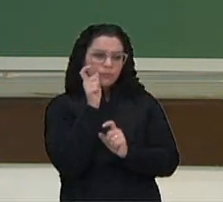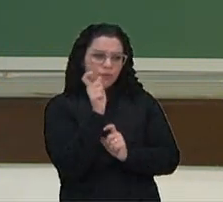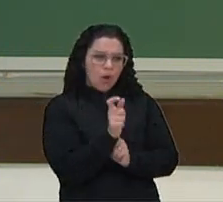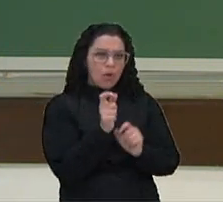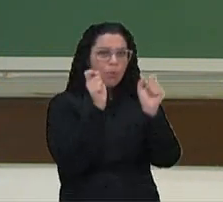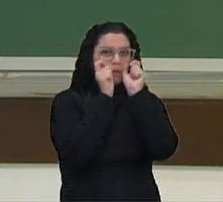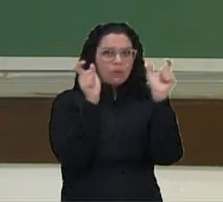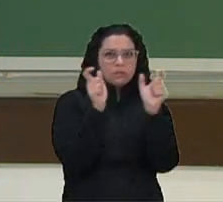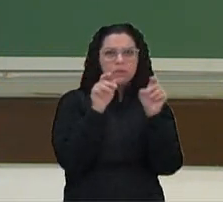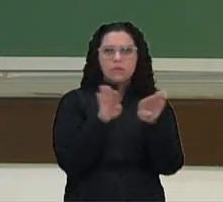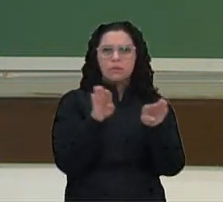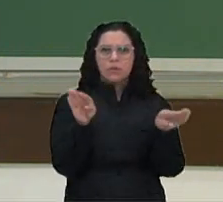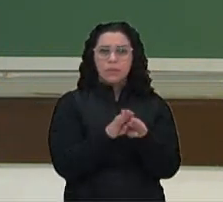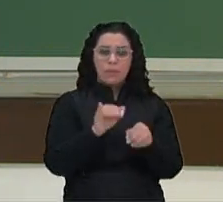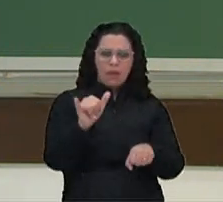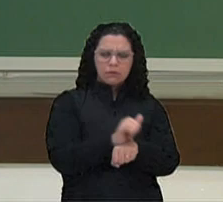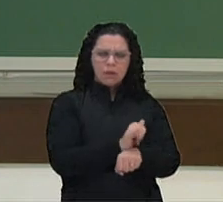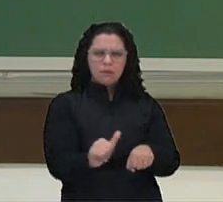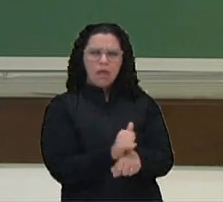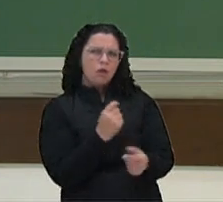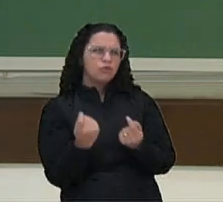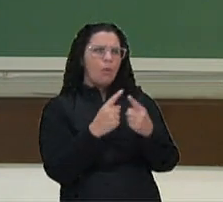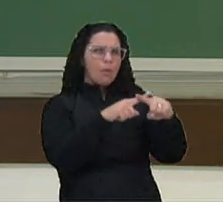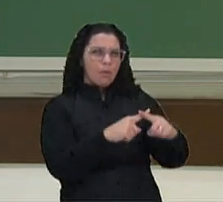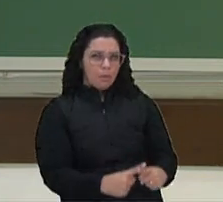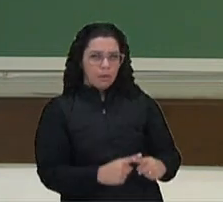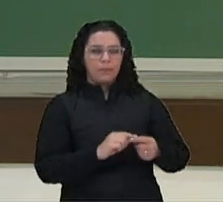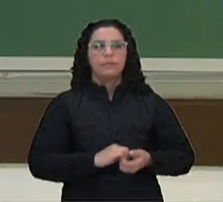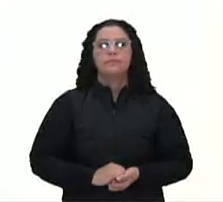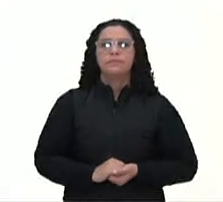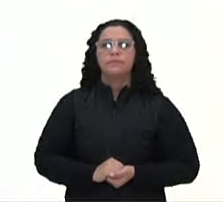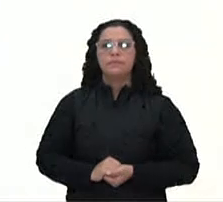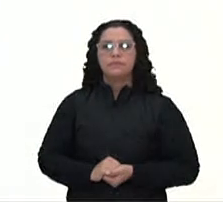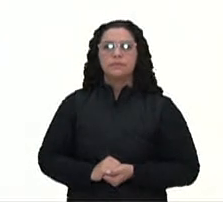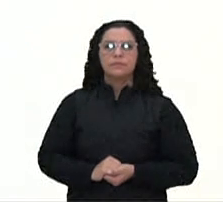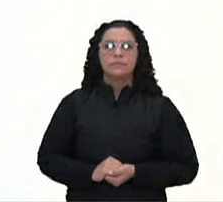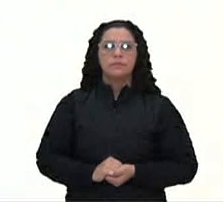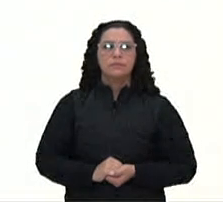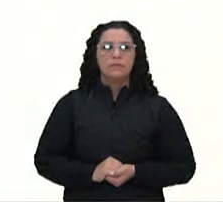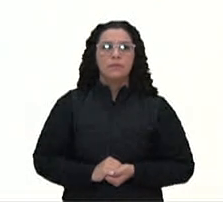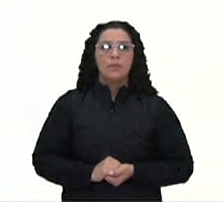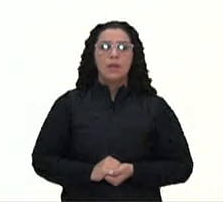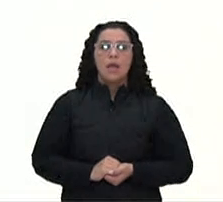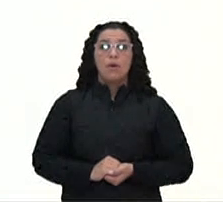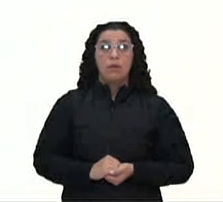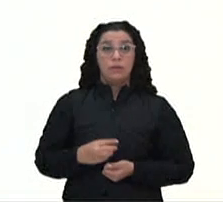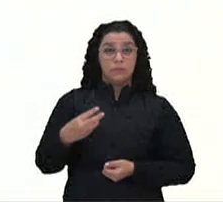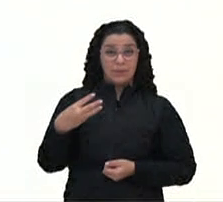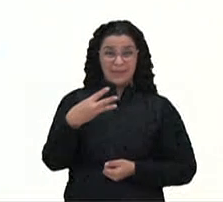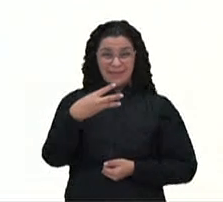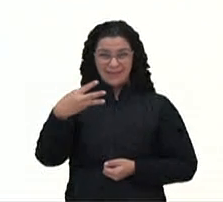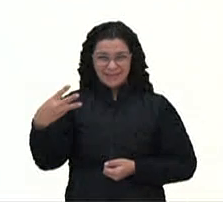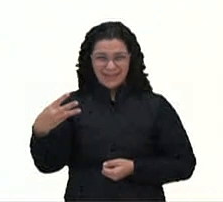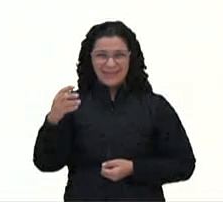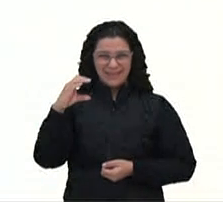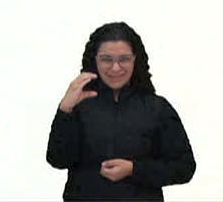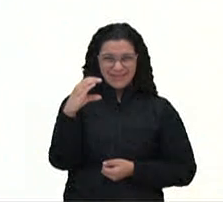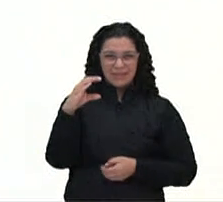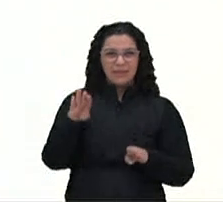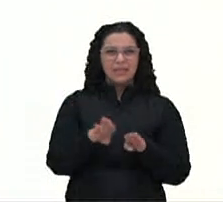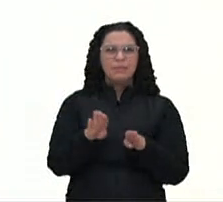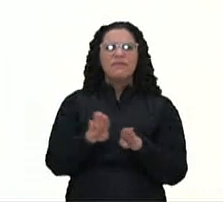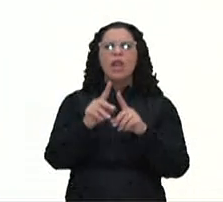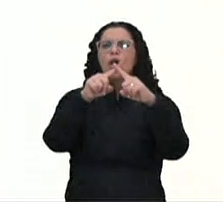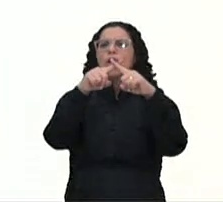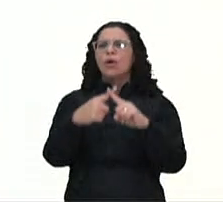atenção nesse sentido. E na linha 3, a palavra esporte seria competitive sport, seria